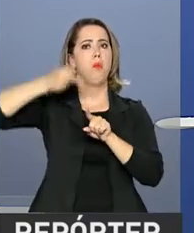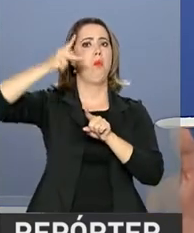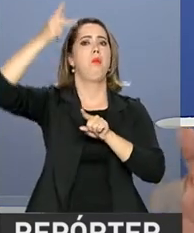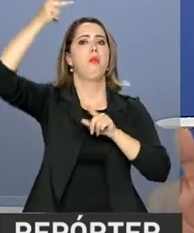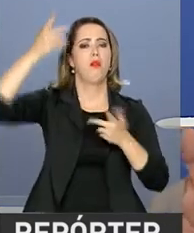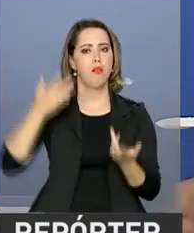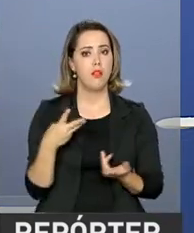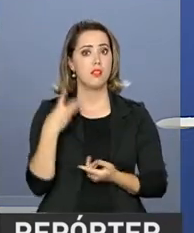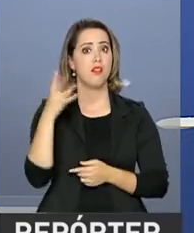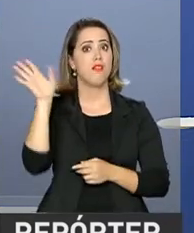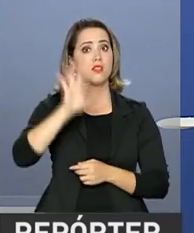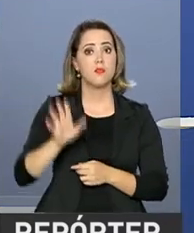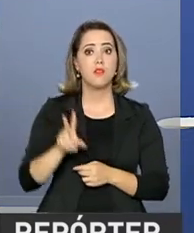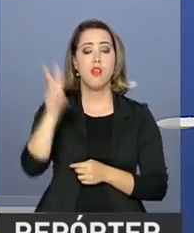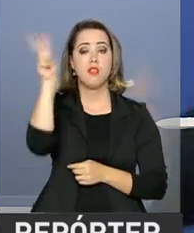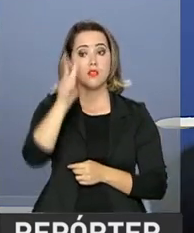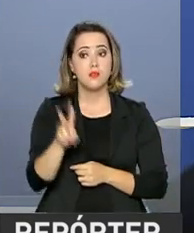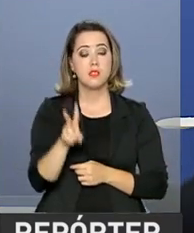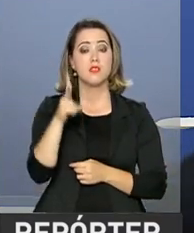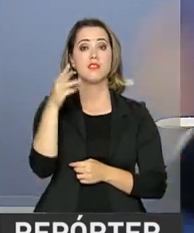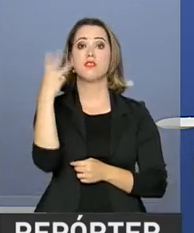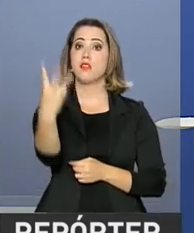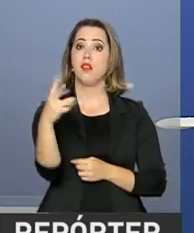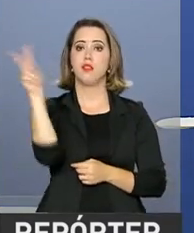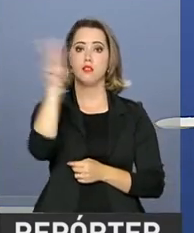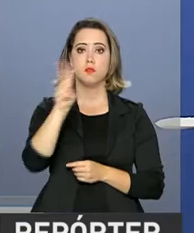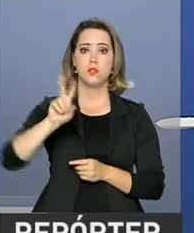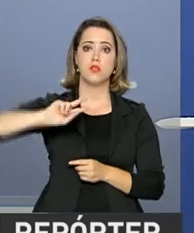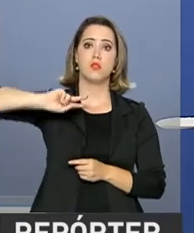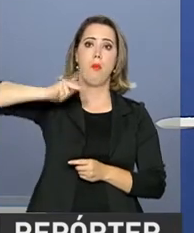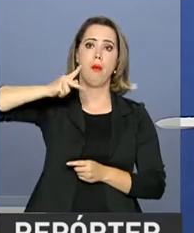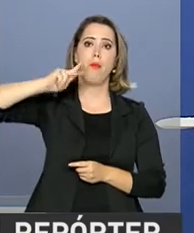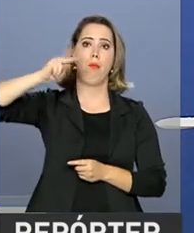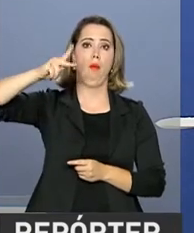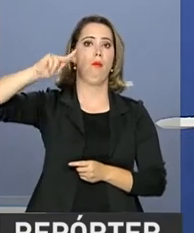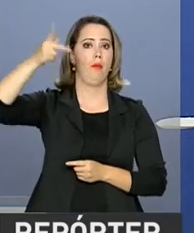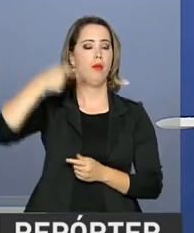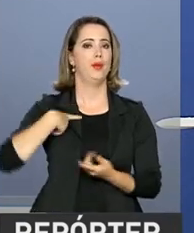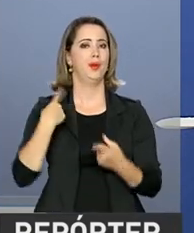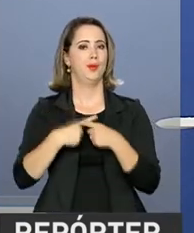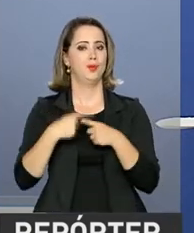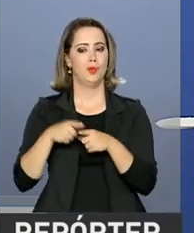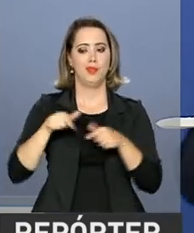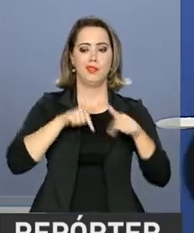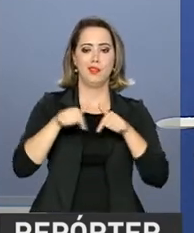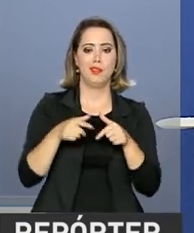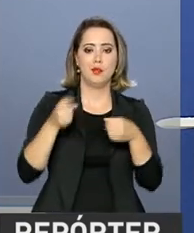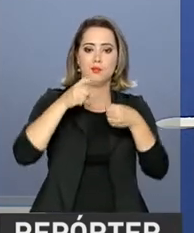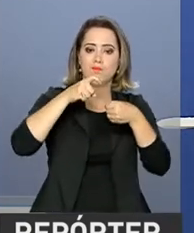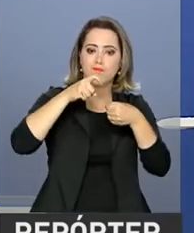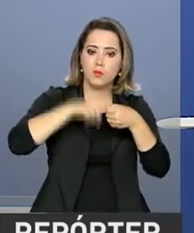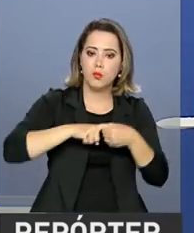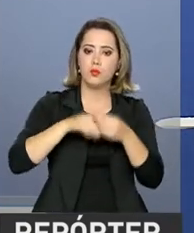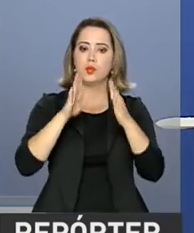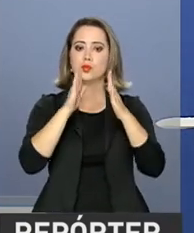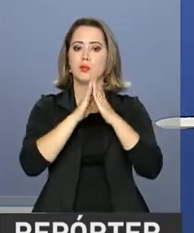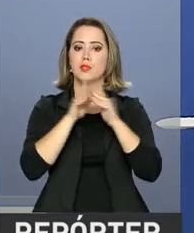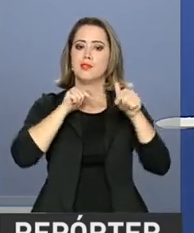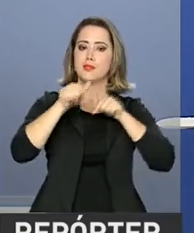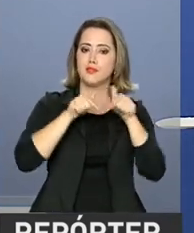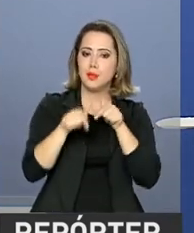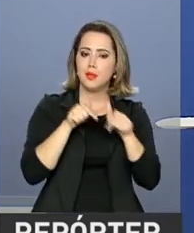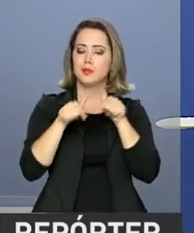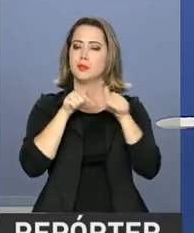tripla jornada de trabalho porque trabalha em casa e quando chega tem que cuidar dos afazeres domésticos embora reconhecendo que